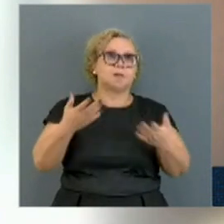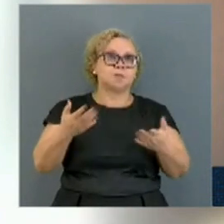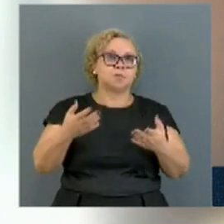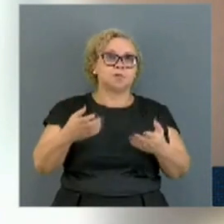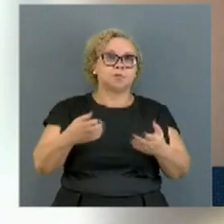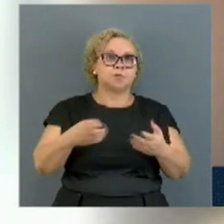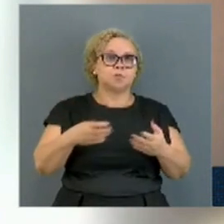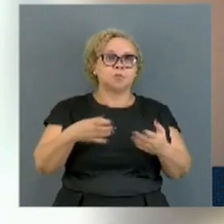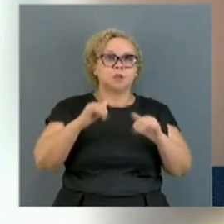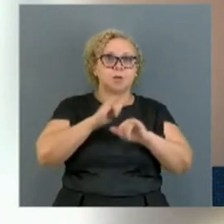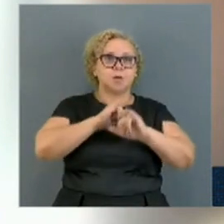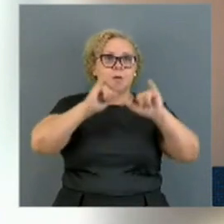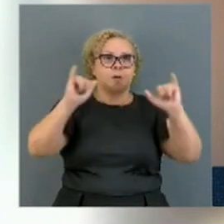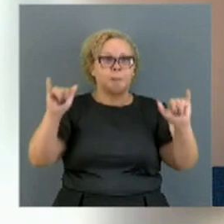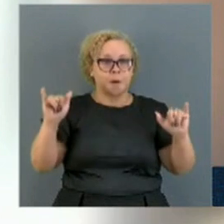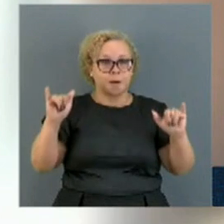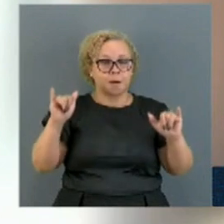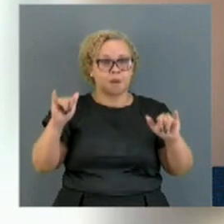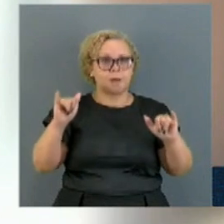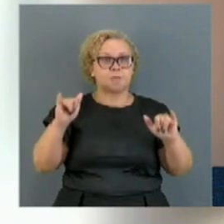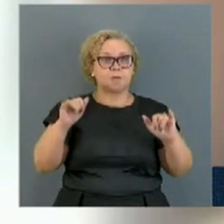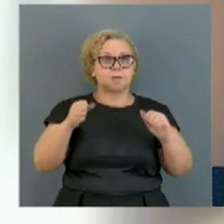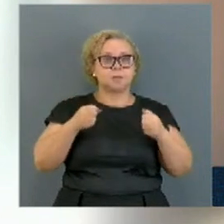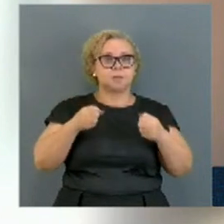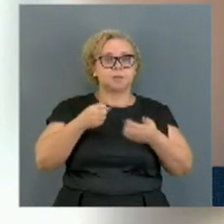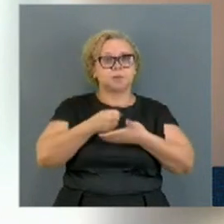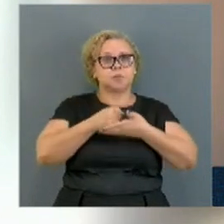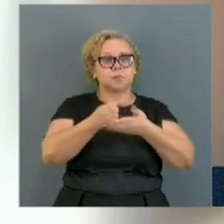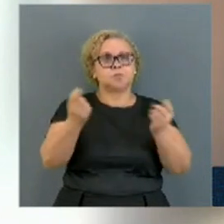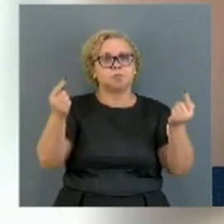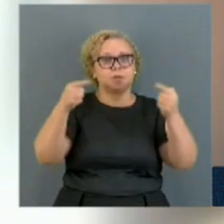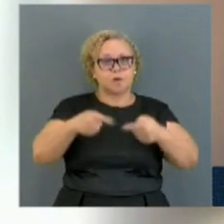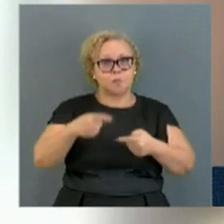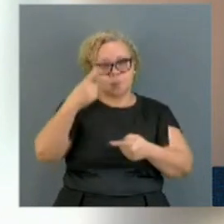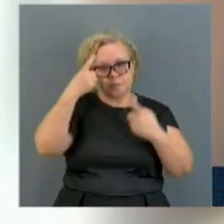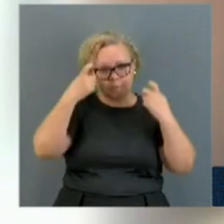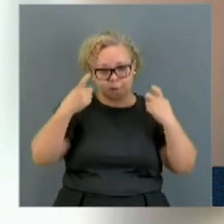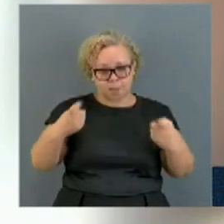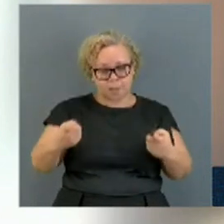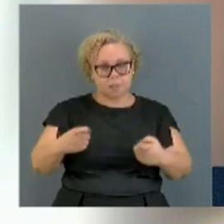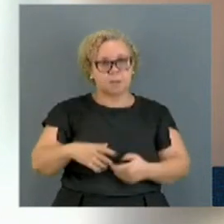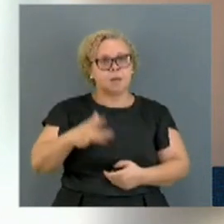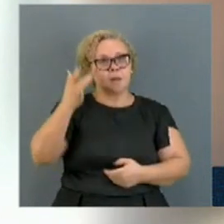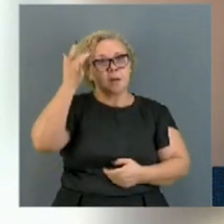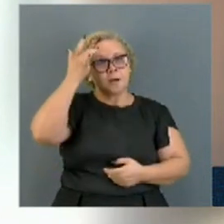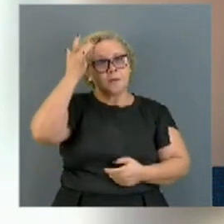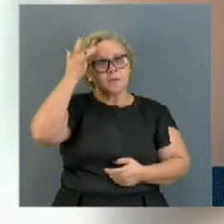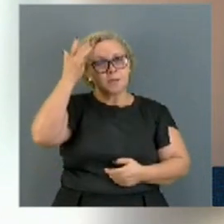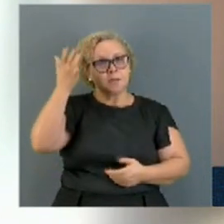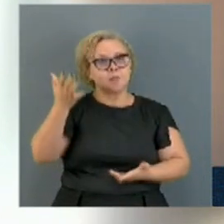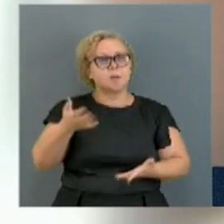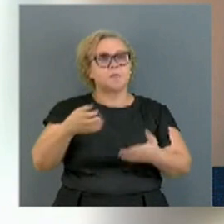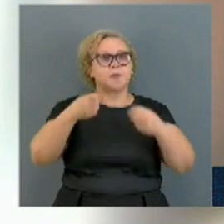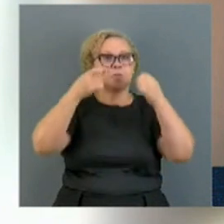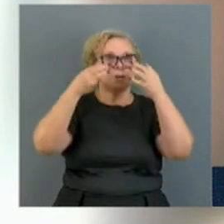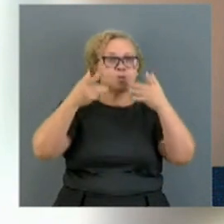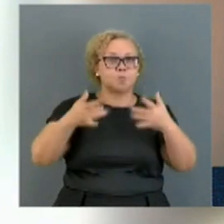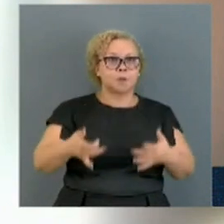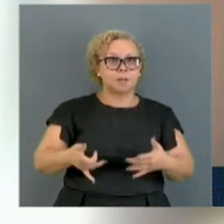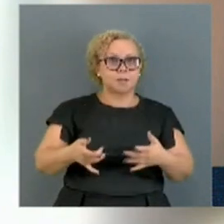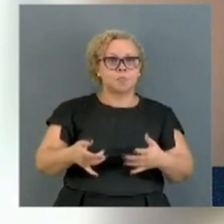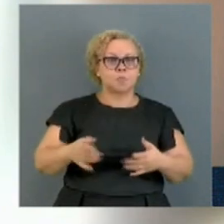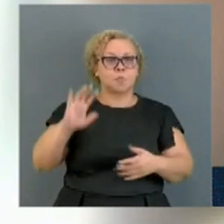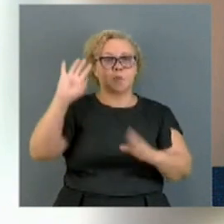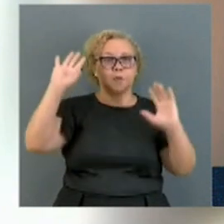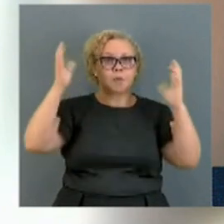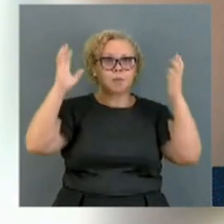em ambiente online, facilitação à vigilância, acentuação de mudanças climáticas, aceleração de epistemicídio de línguas e culturas originárias e locais